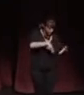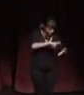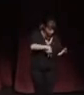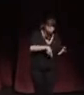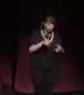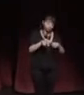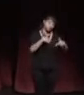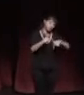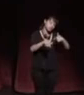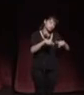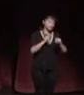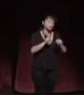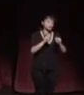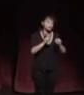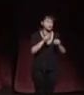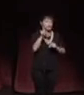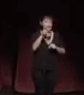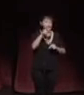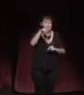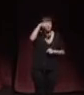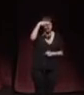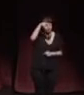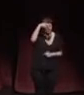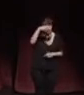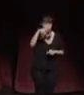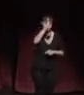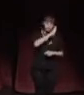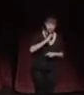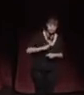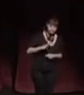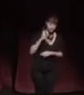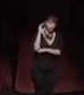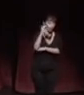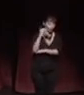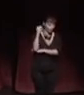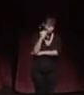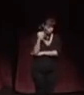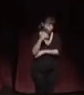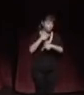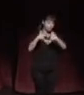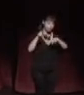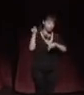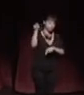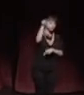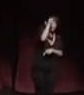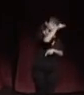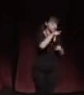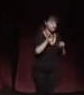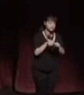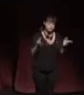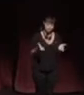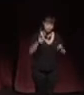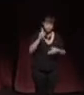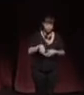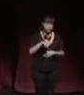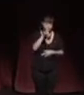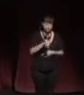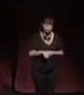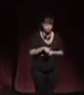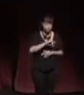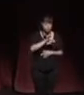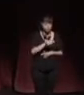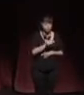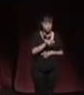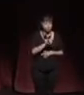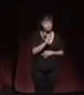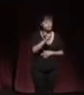educação inicial no México, Brasil, Colômbia e é diretora do Jardim Materno da Faculdade de Direito da